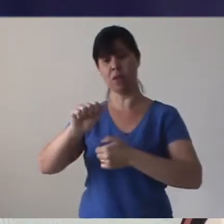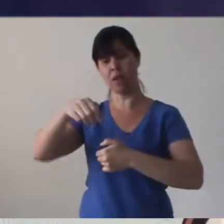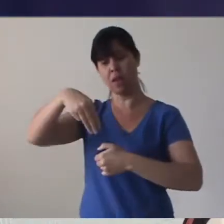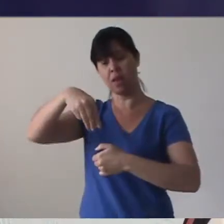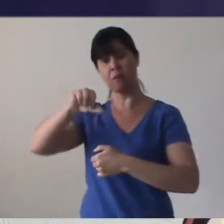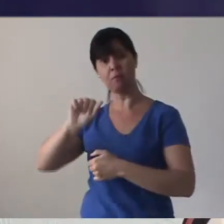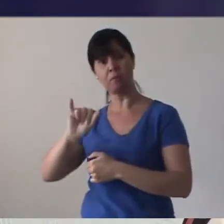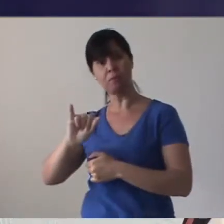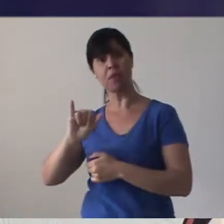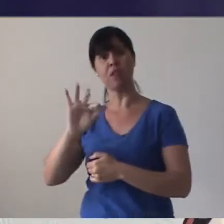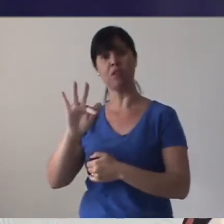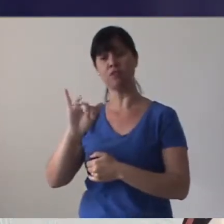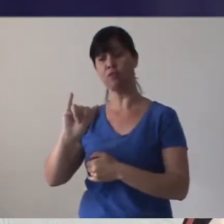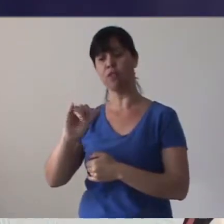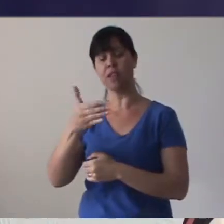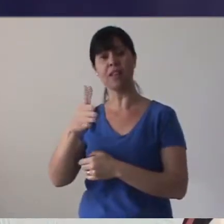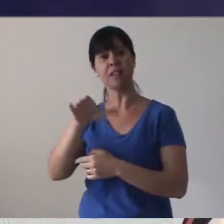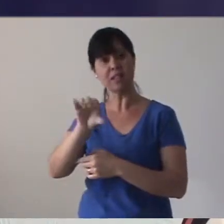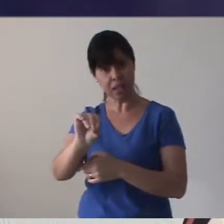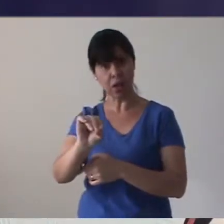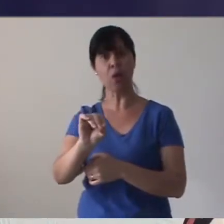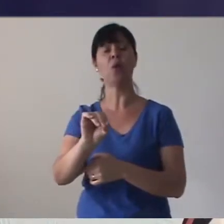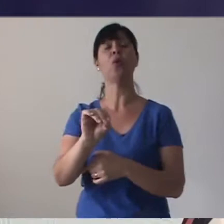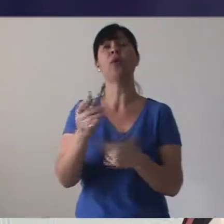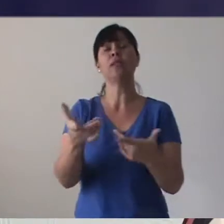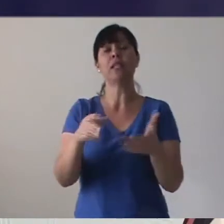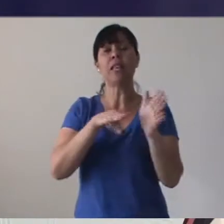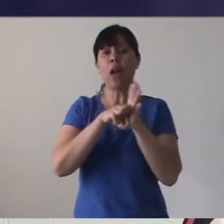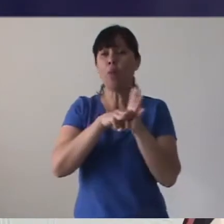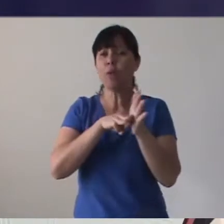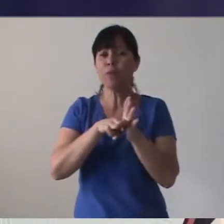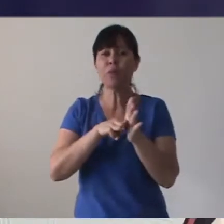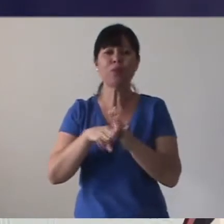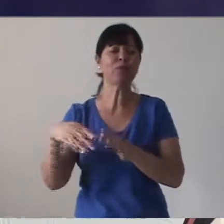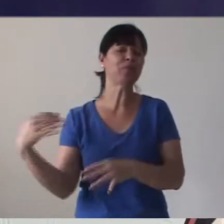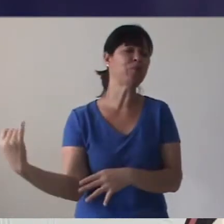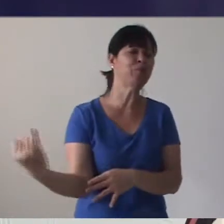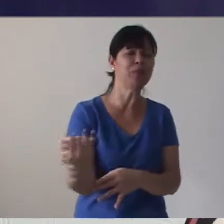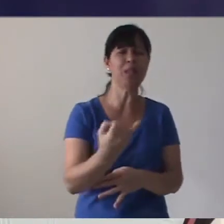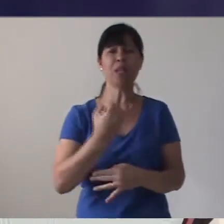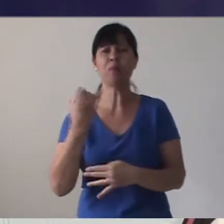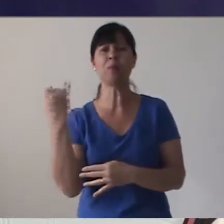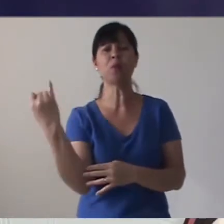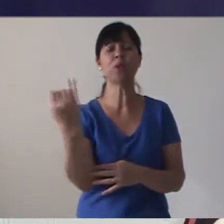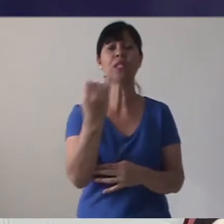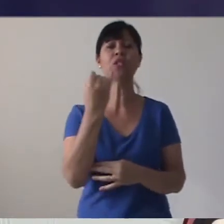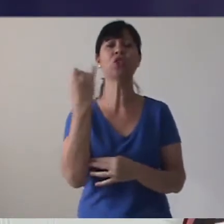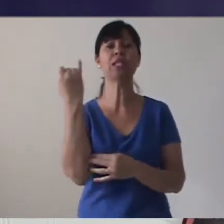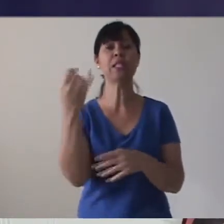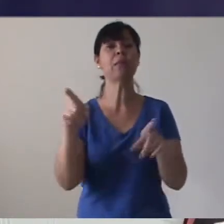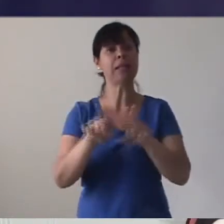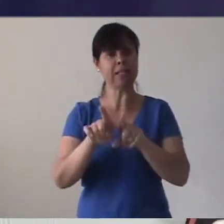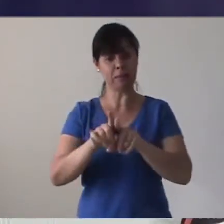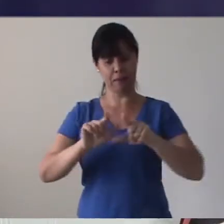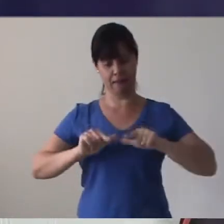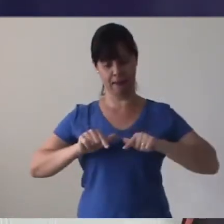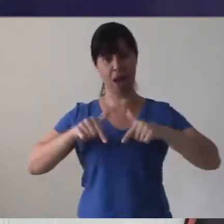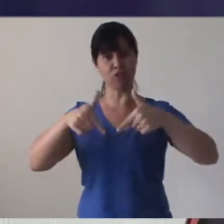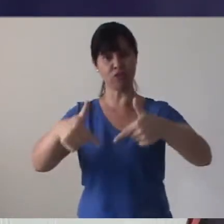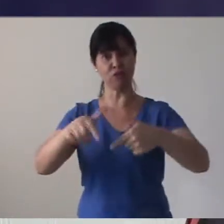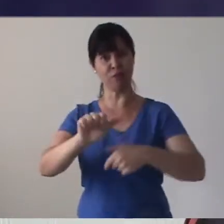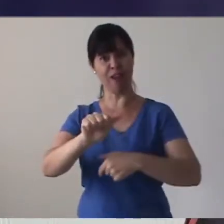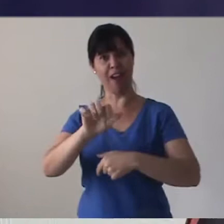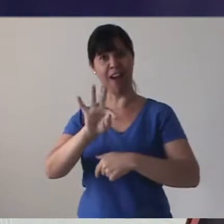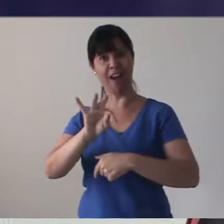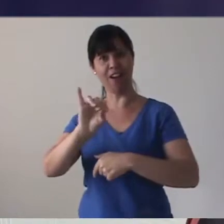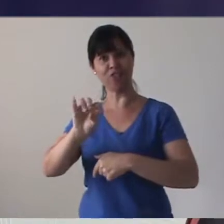isso, né? E é uma metodologia extremamente importante, extremamente ativa, né,